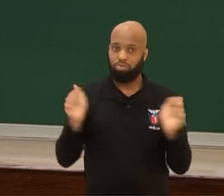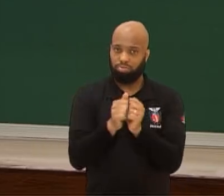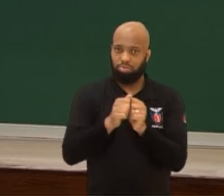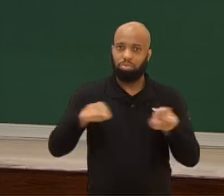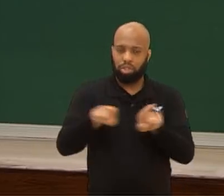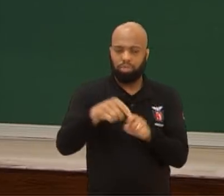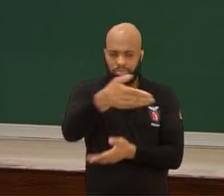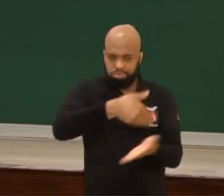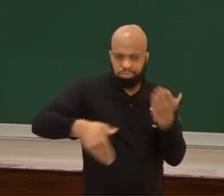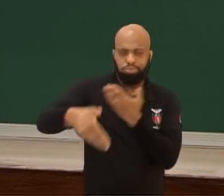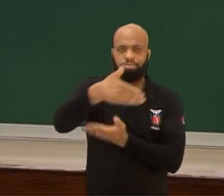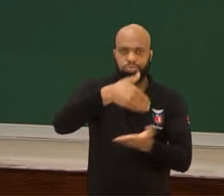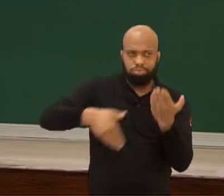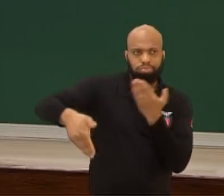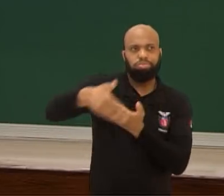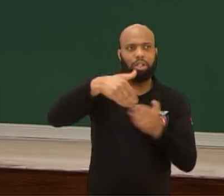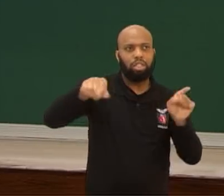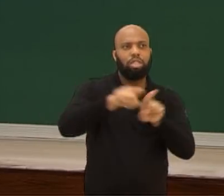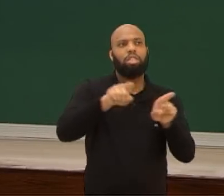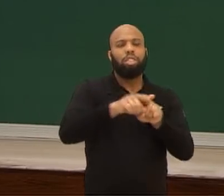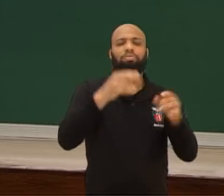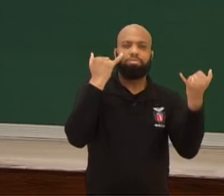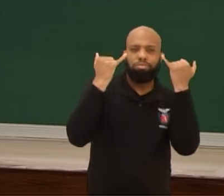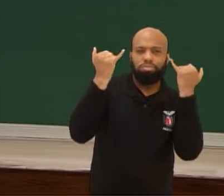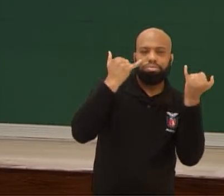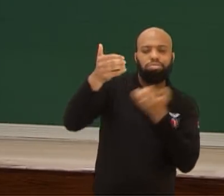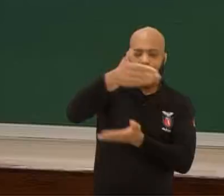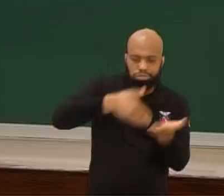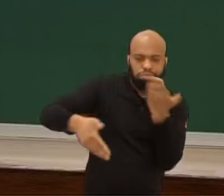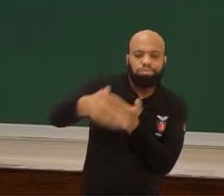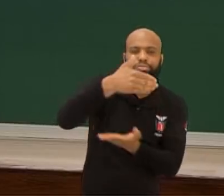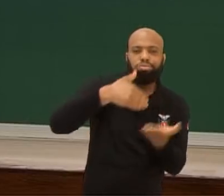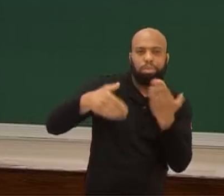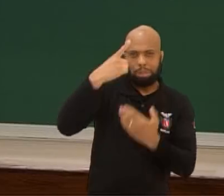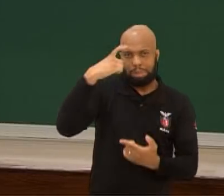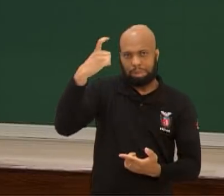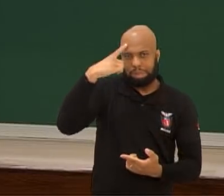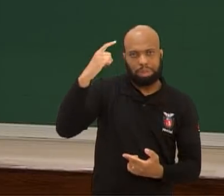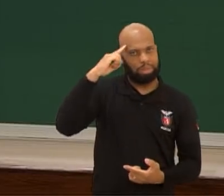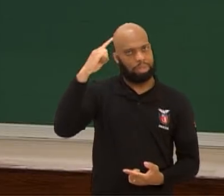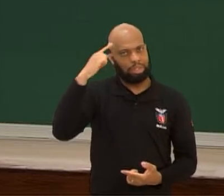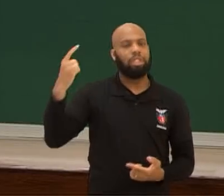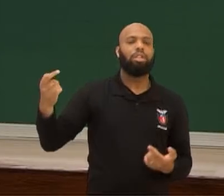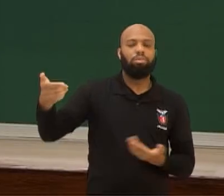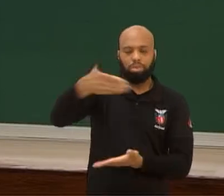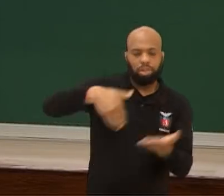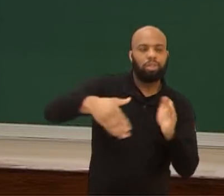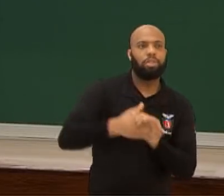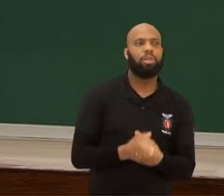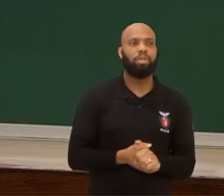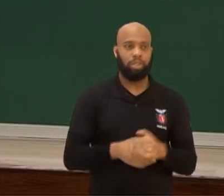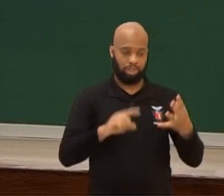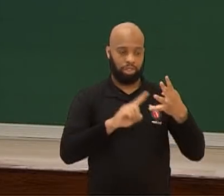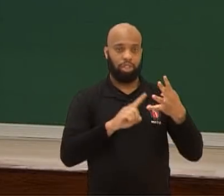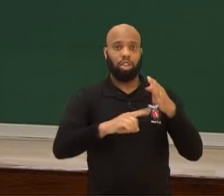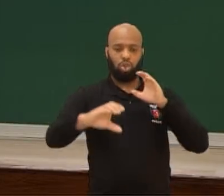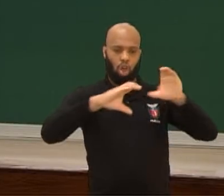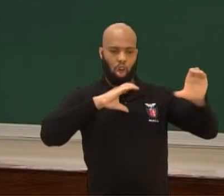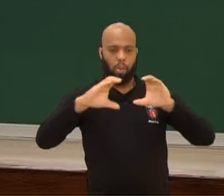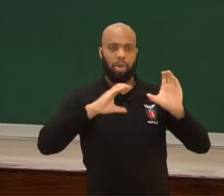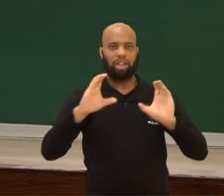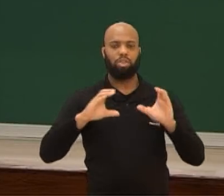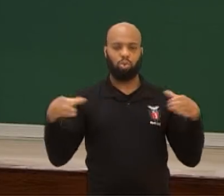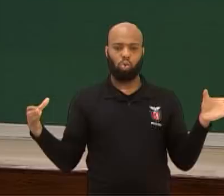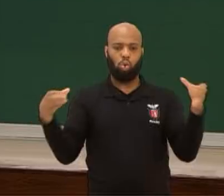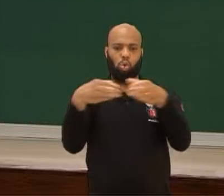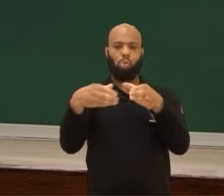dessa comunicação, emitem informações, trocam ideias. E a comunicação de massa, que é essa